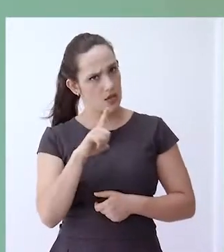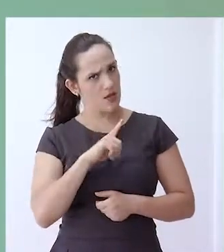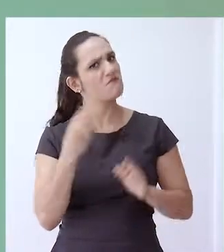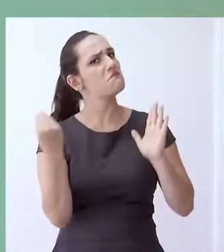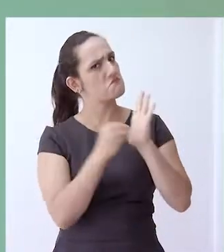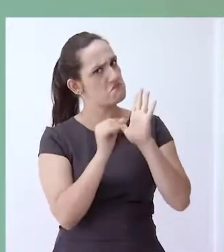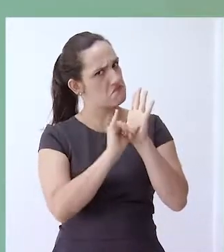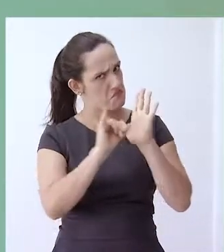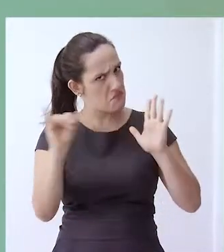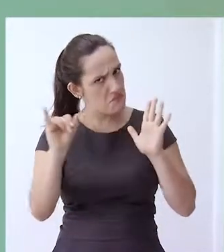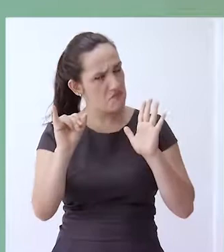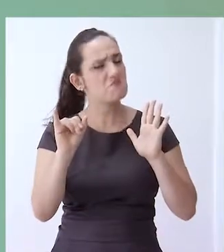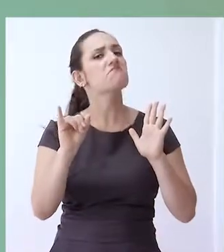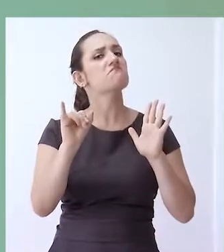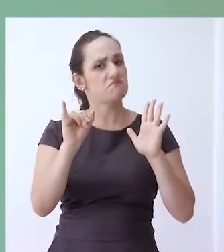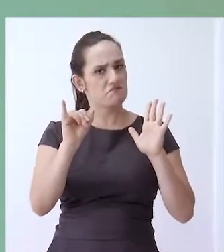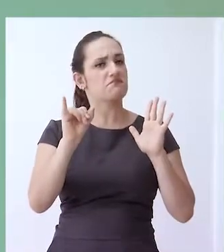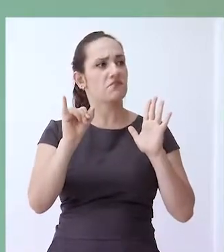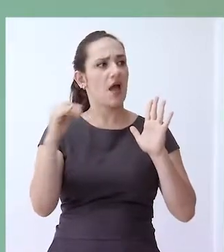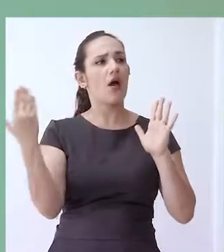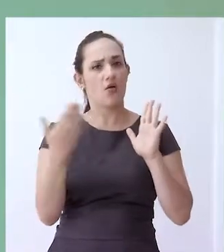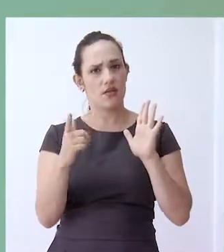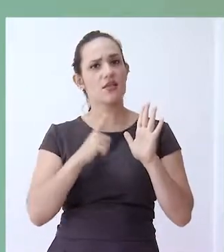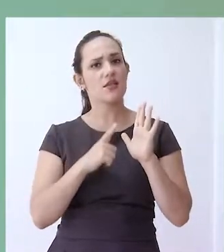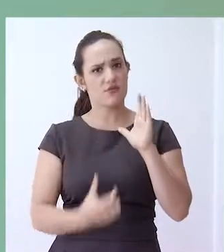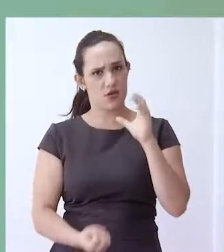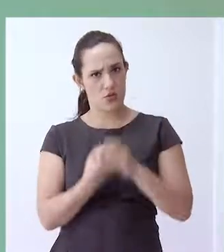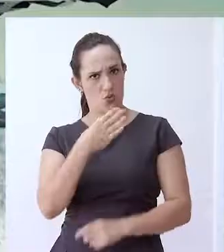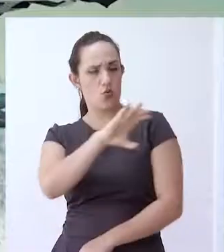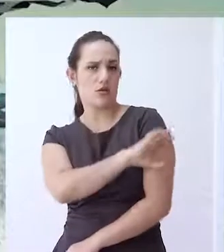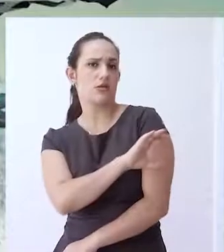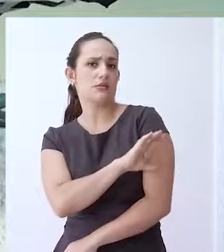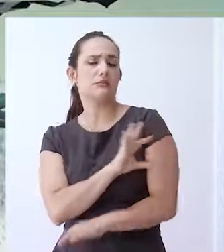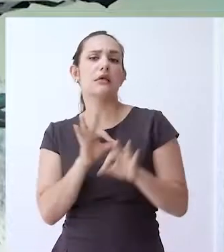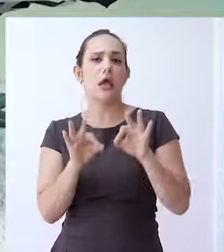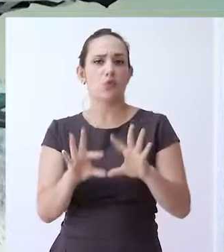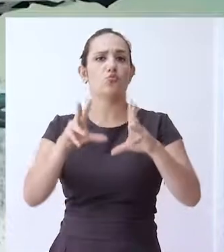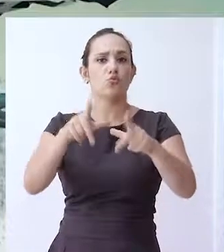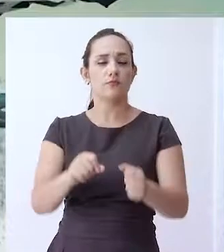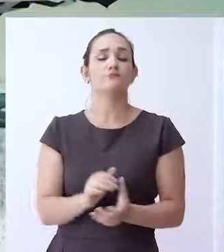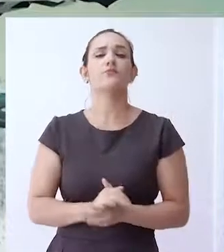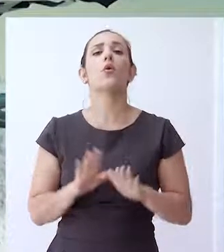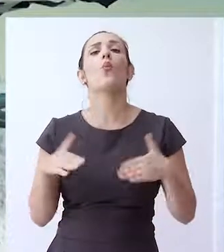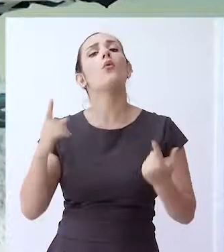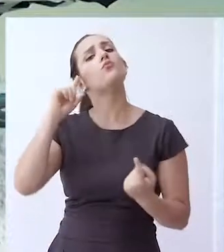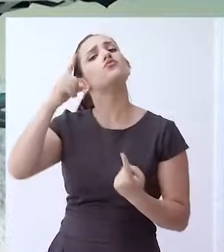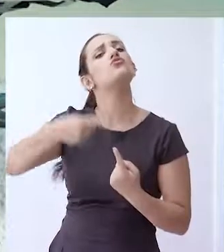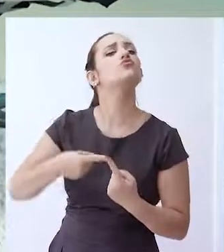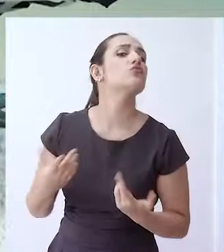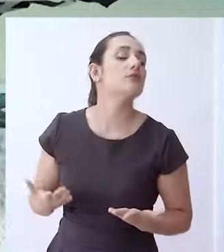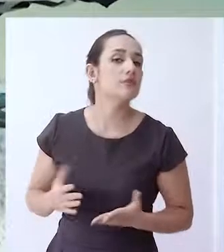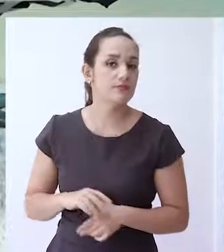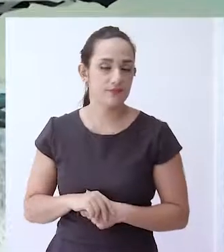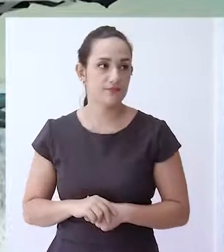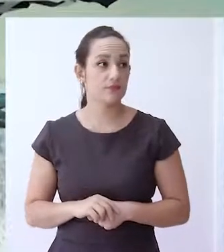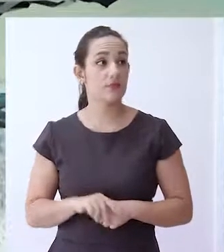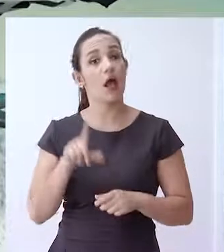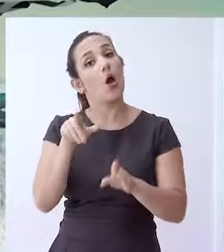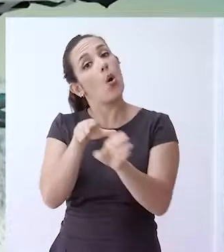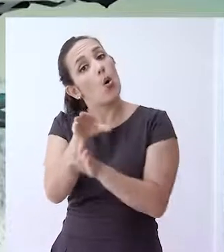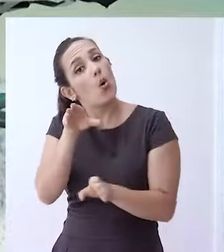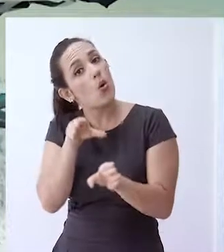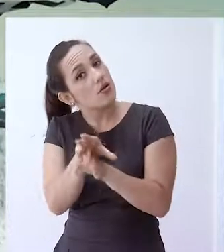publicação e a coordenação agora no começo de março. E ele serve em especial